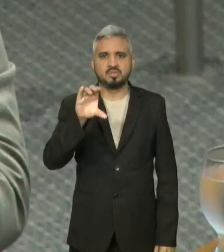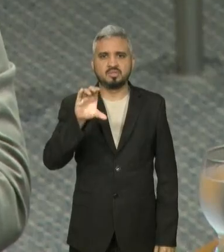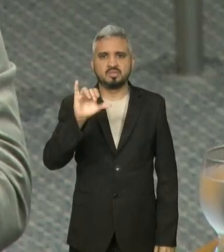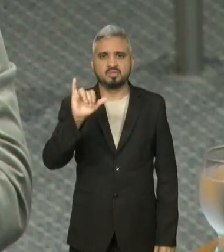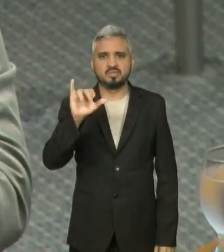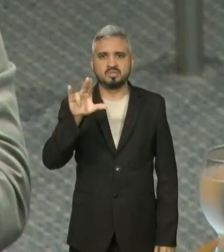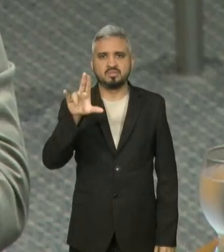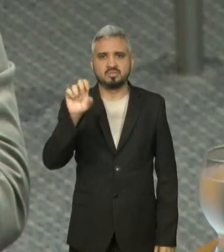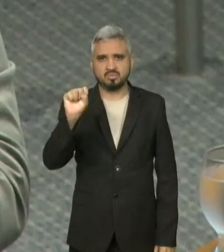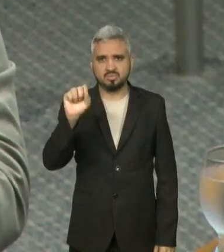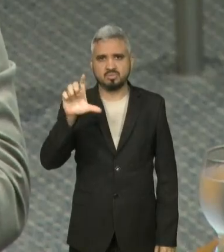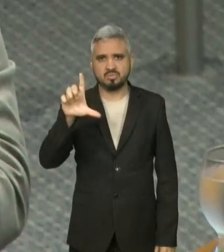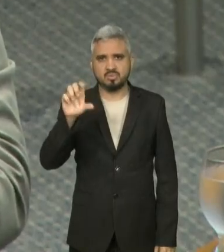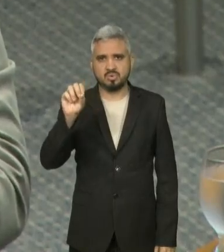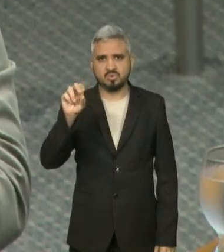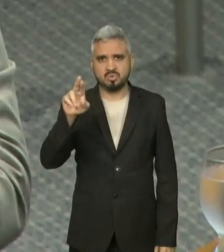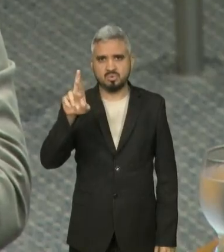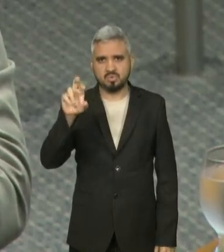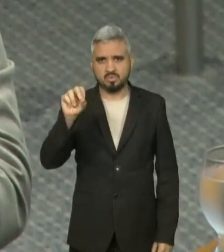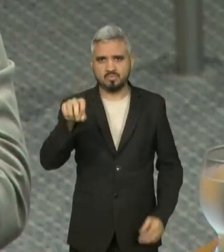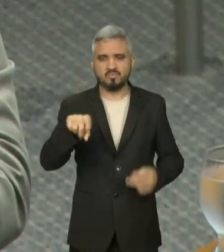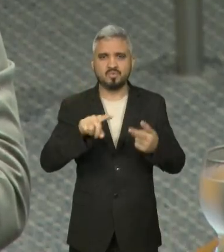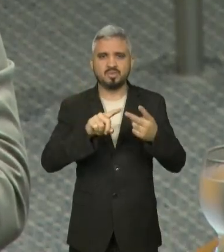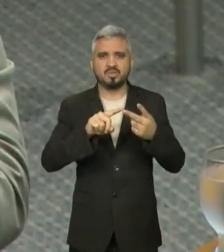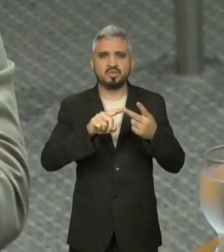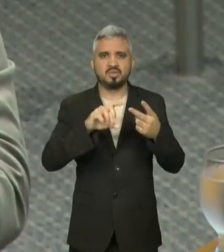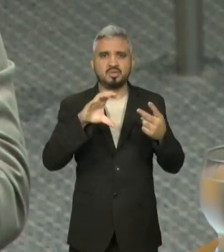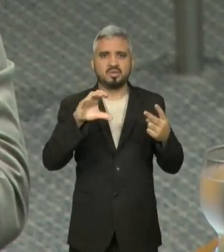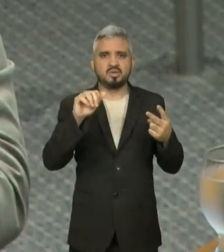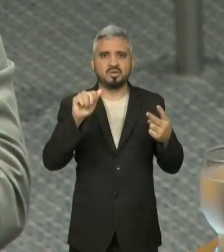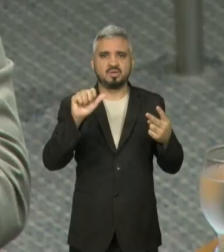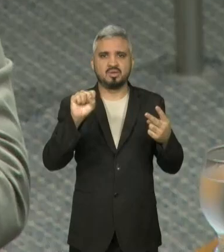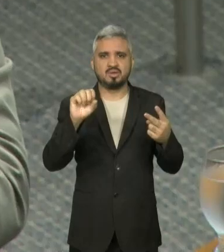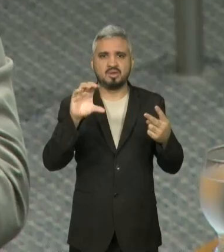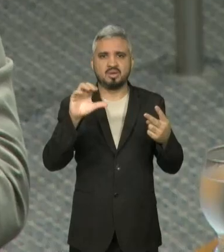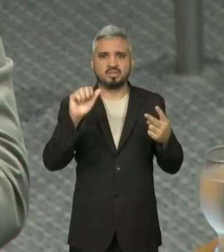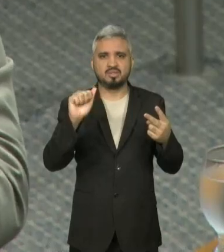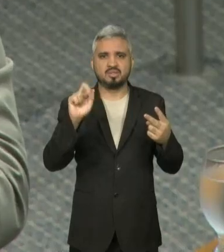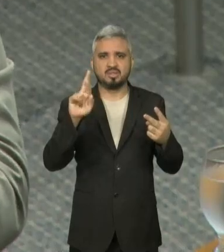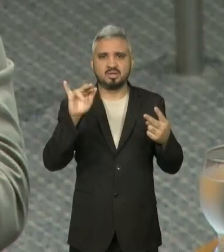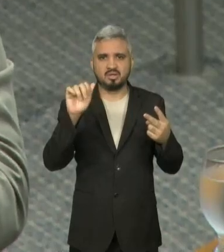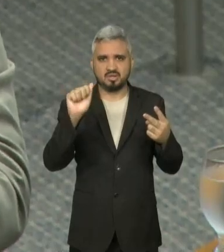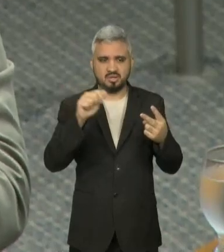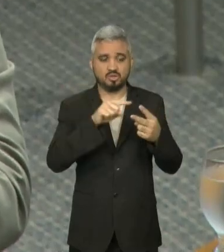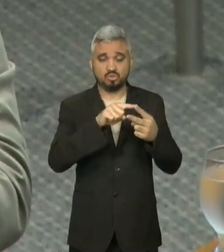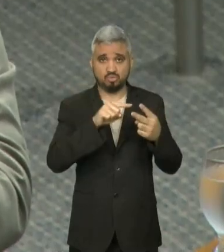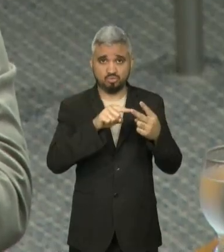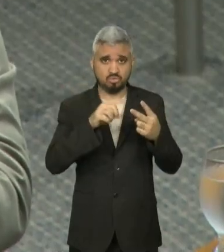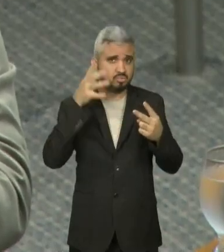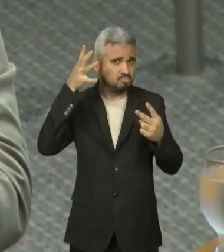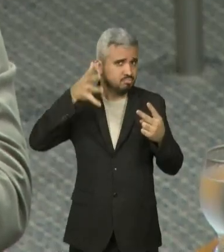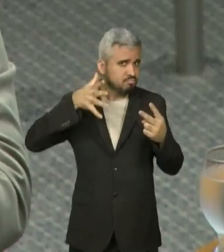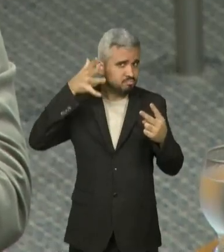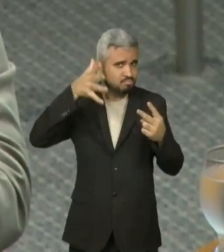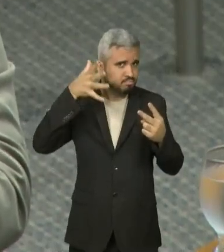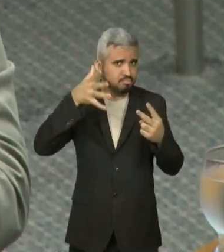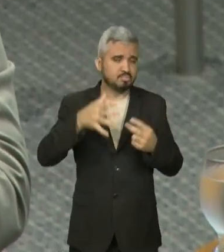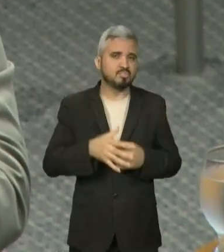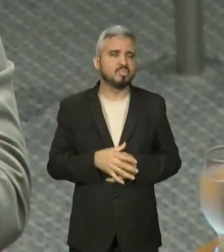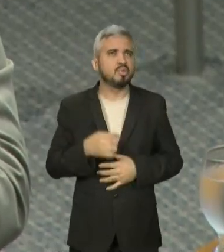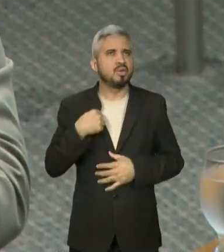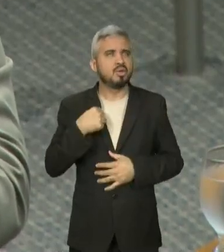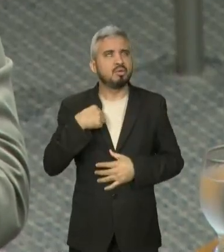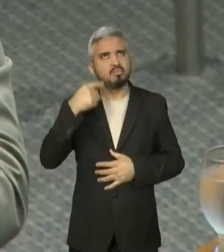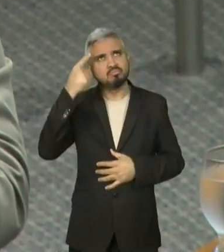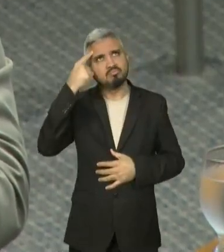Júnior Cascaria. E a gente fica analisando, e a população de Pedreiras mandando